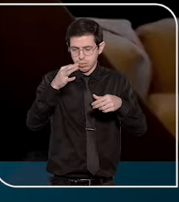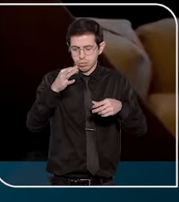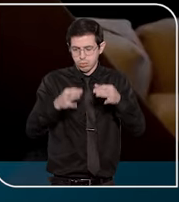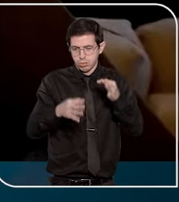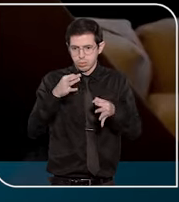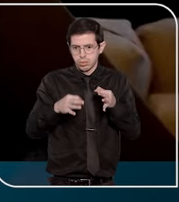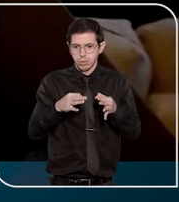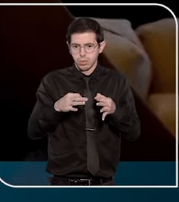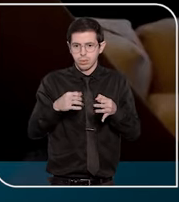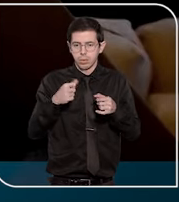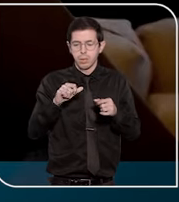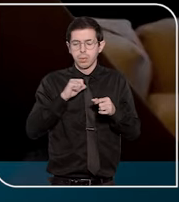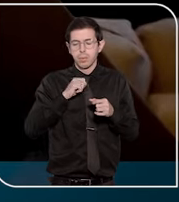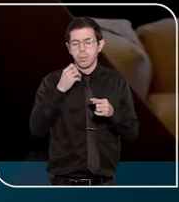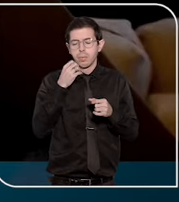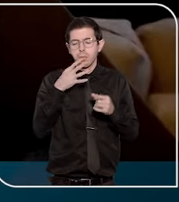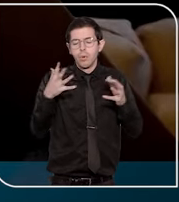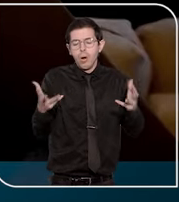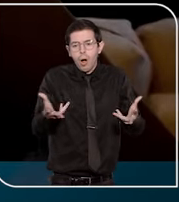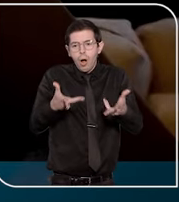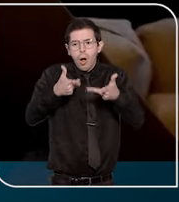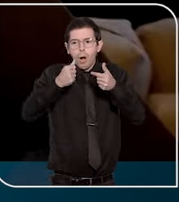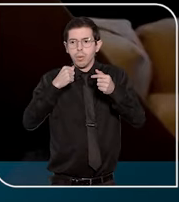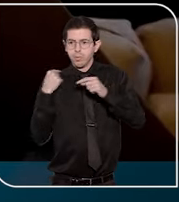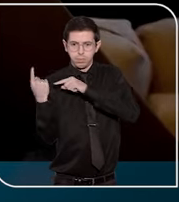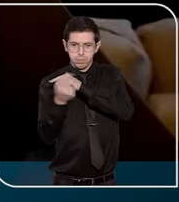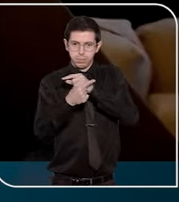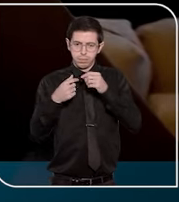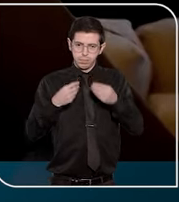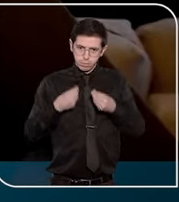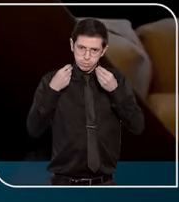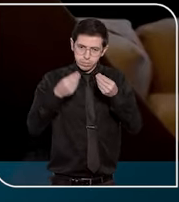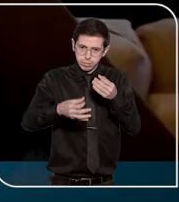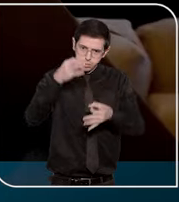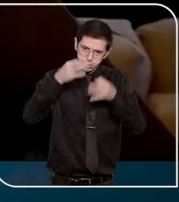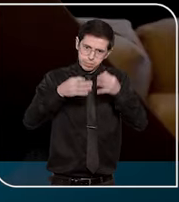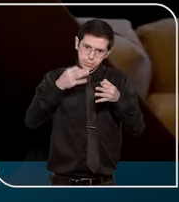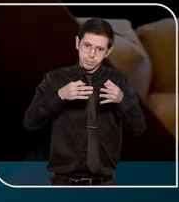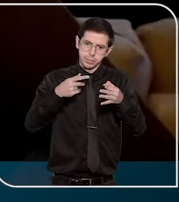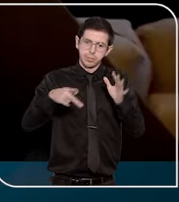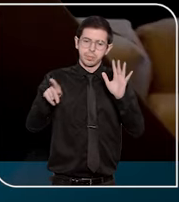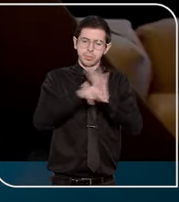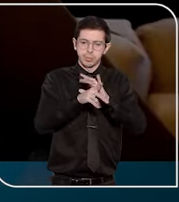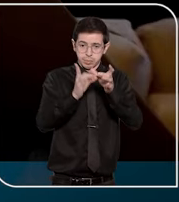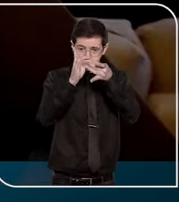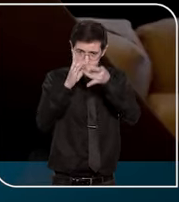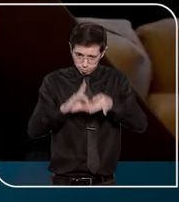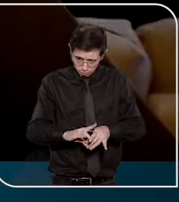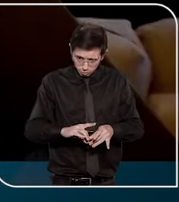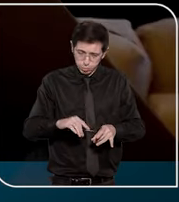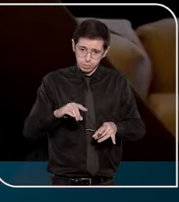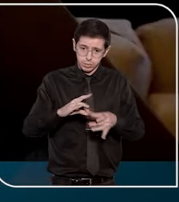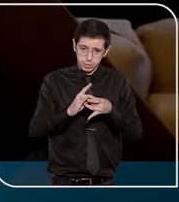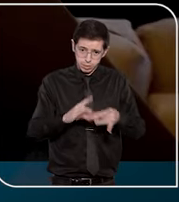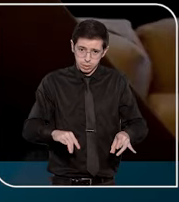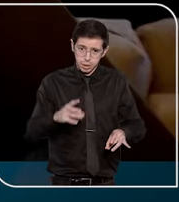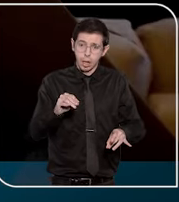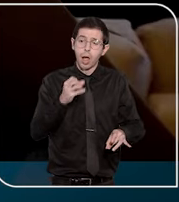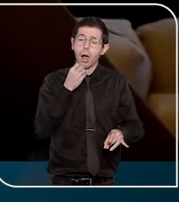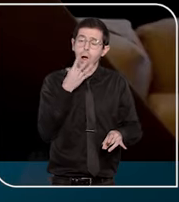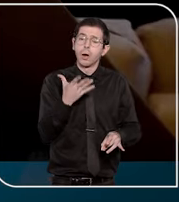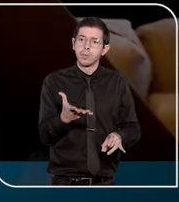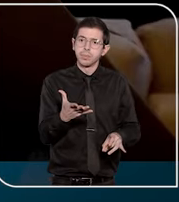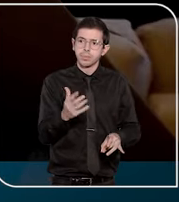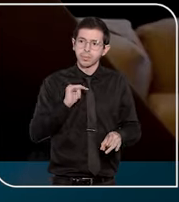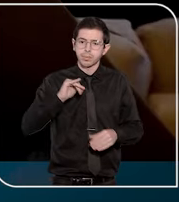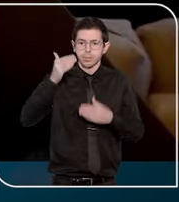honra e distinção para todos nós. Entregarmos a jurisdição é entregarmos algo essencial para o Estado Democrático de Direito, e a democracia é uma coisa maravilhosa. Então